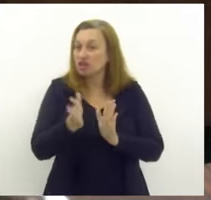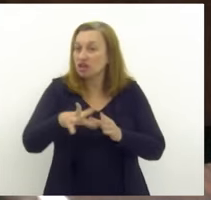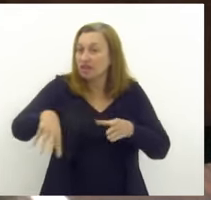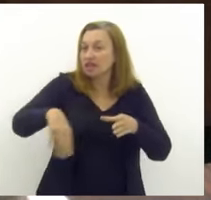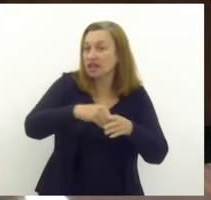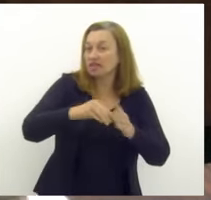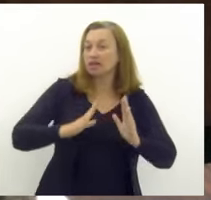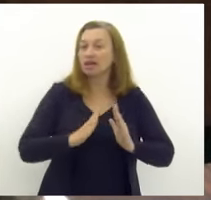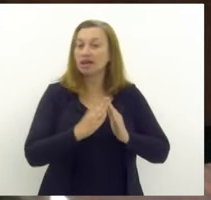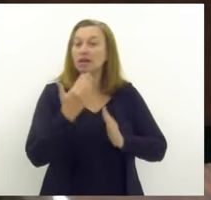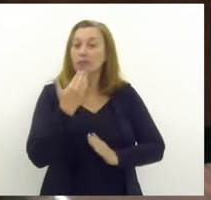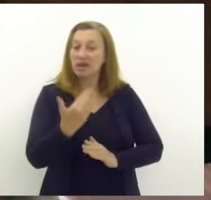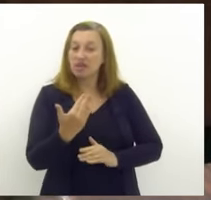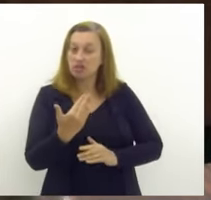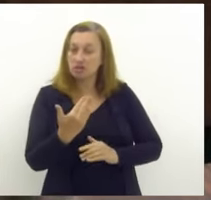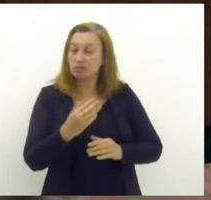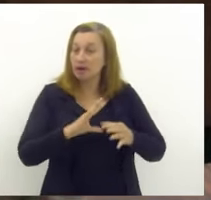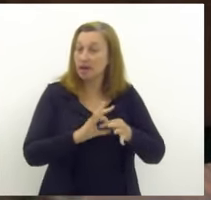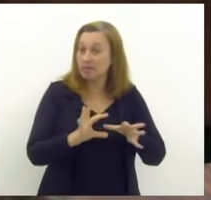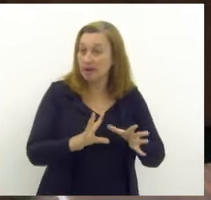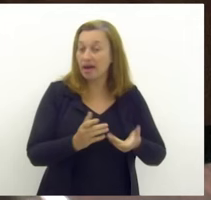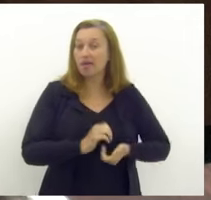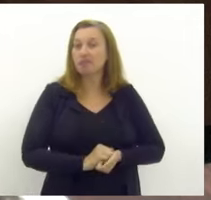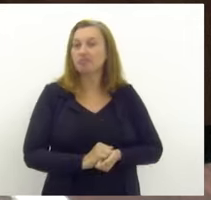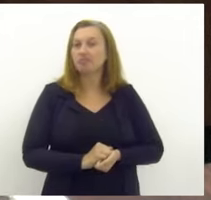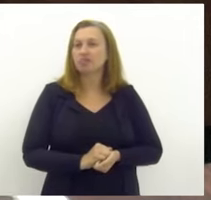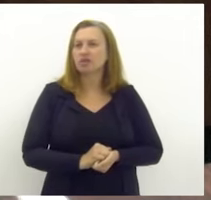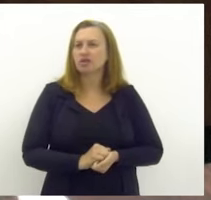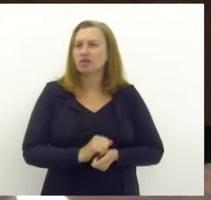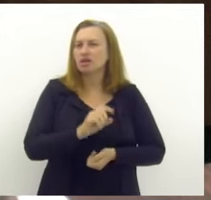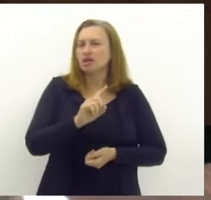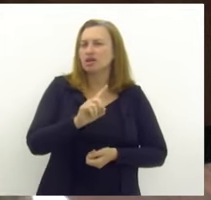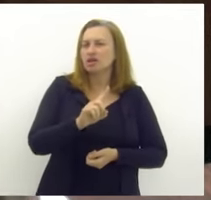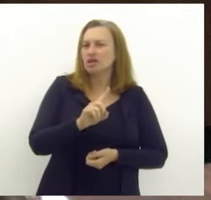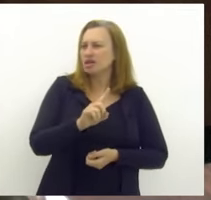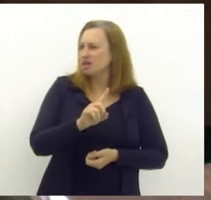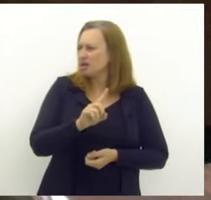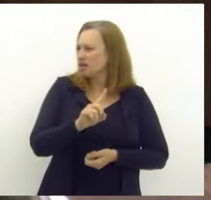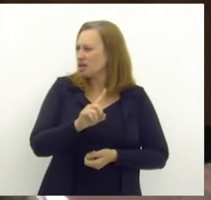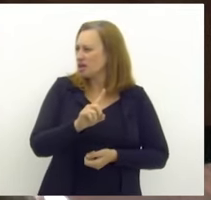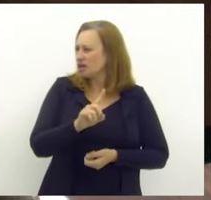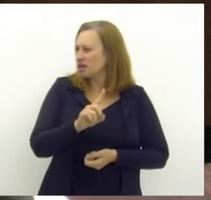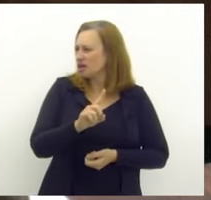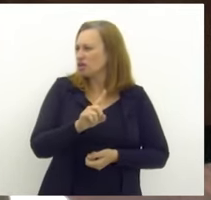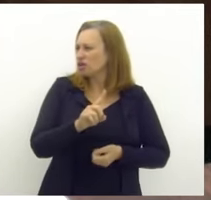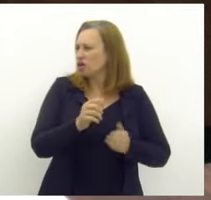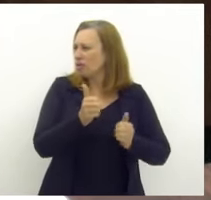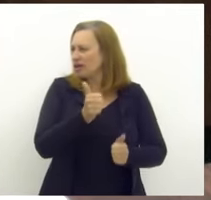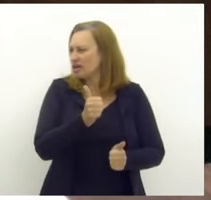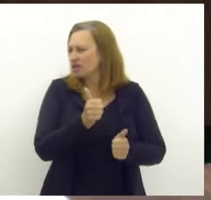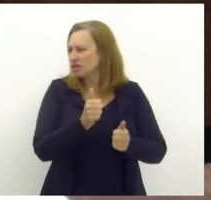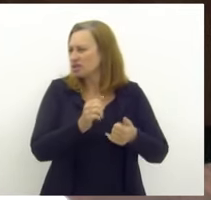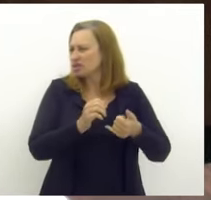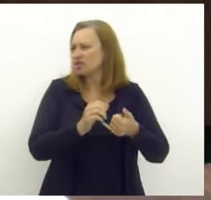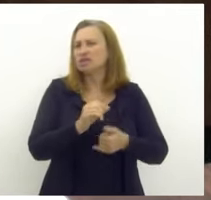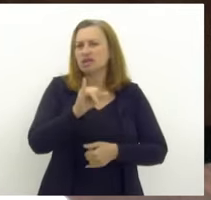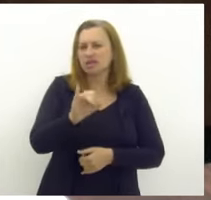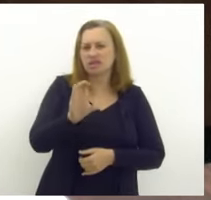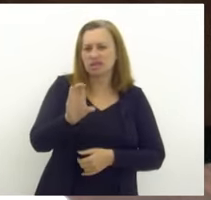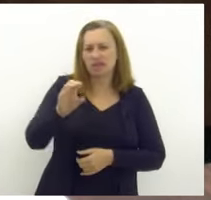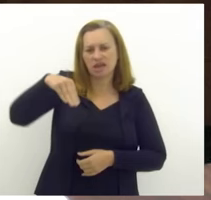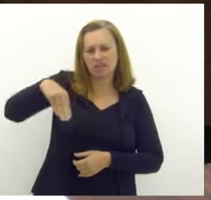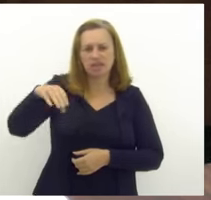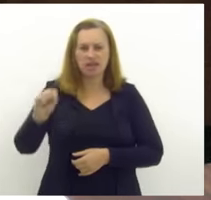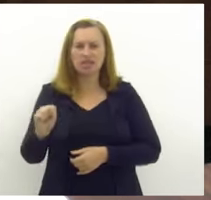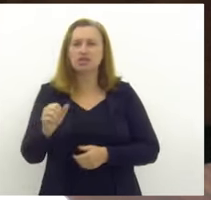casa pedindo a prorrogação que insenta o arroz e o feijão de todo cms antes o arroz e feijão era na